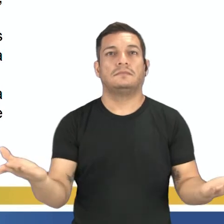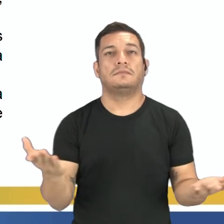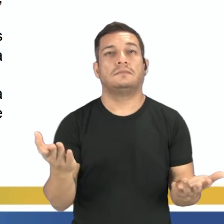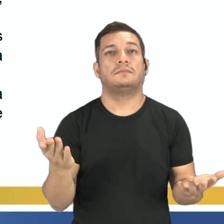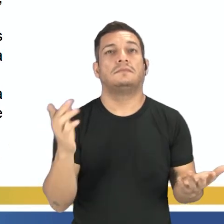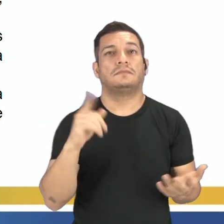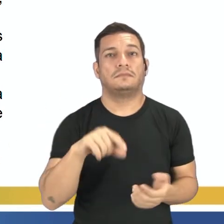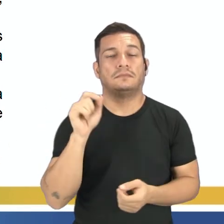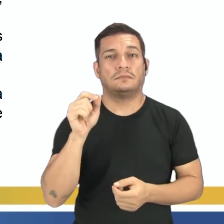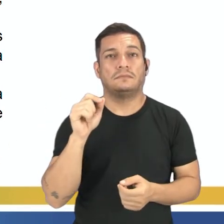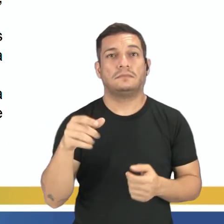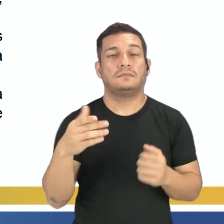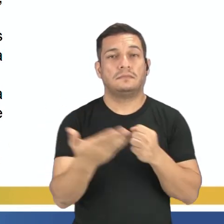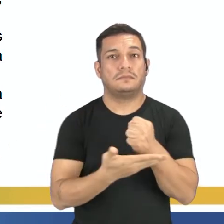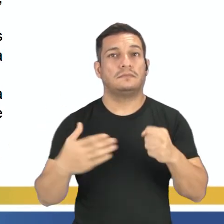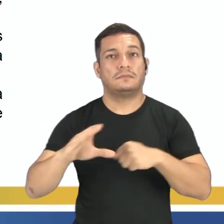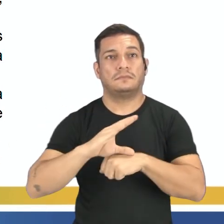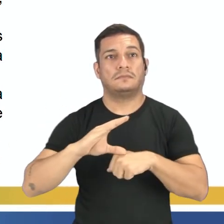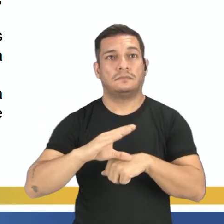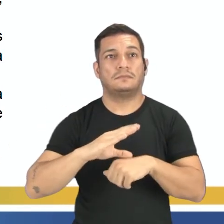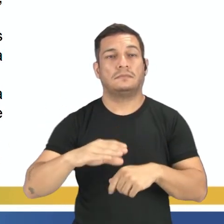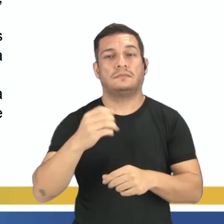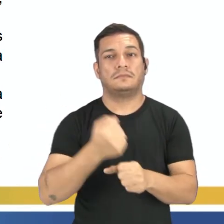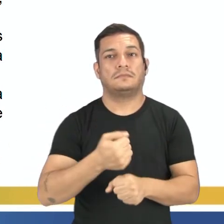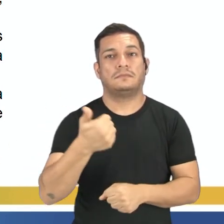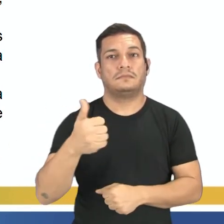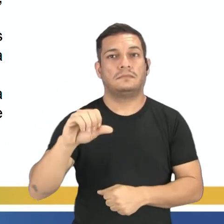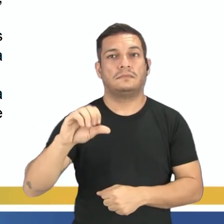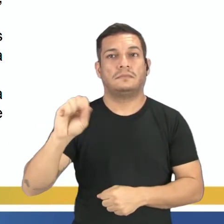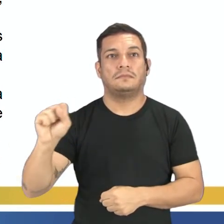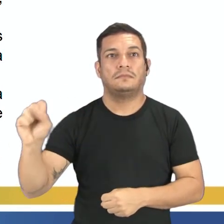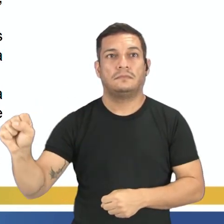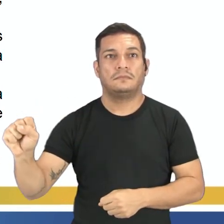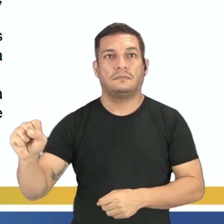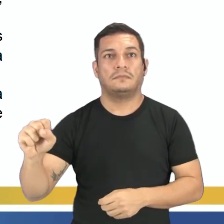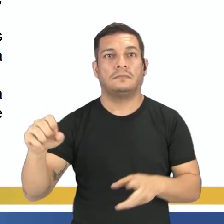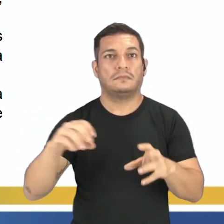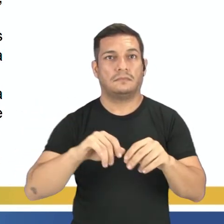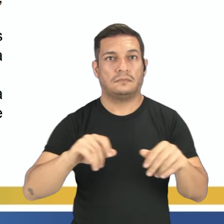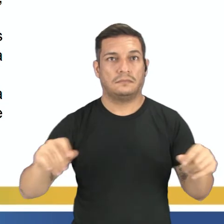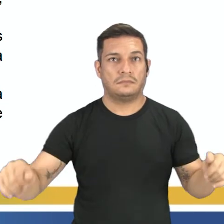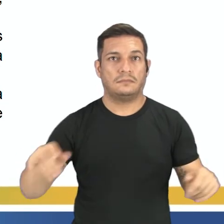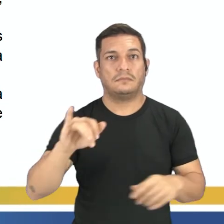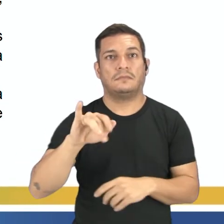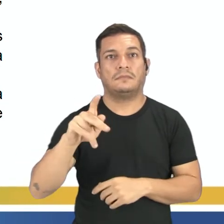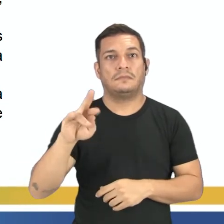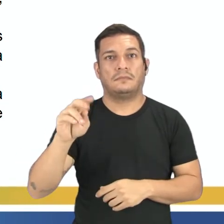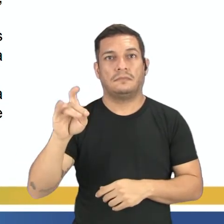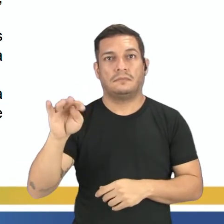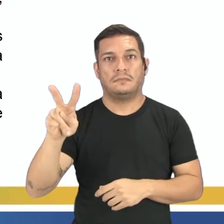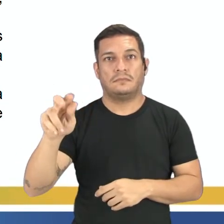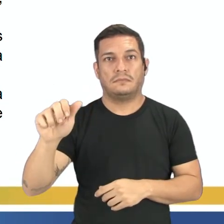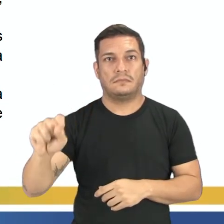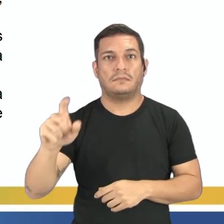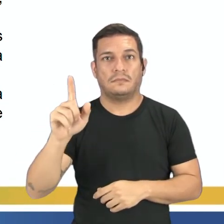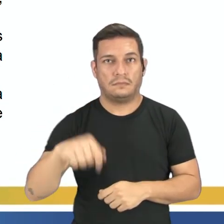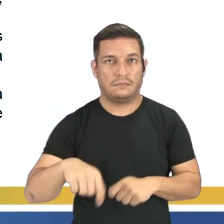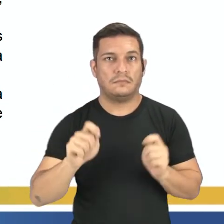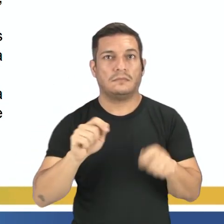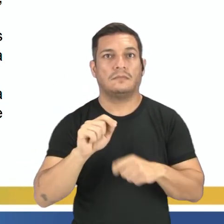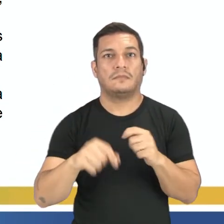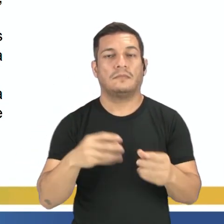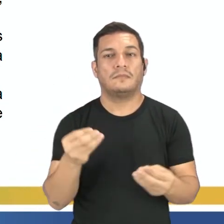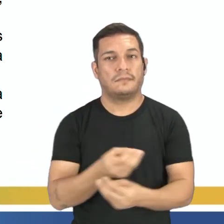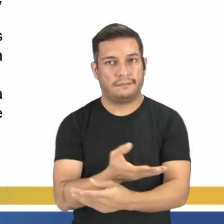redistribuição, já que, segundo a Constituição de 1988, somente as terras improdutivas